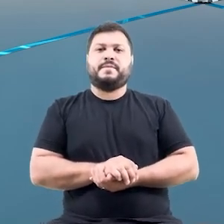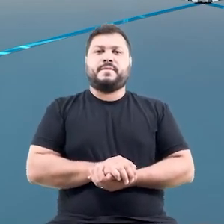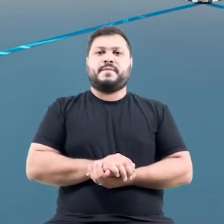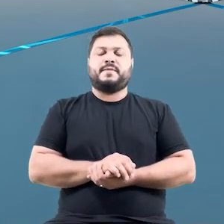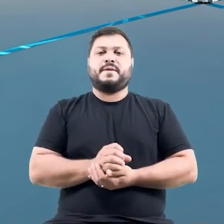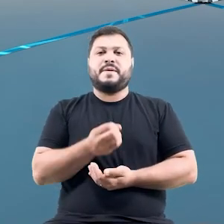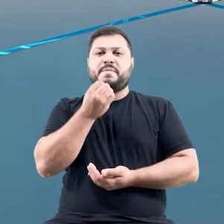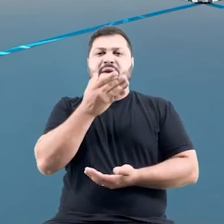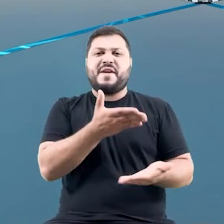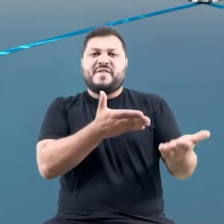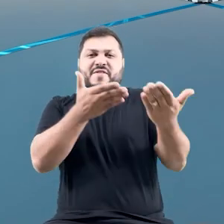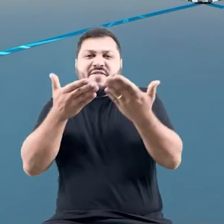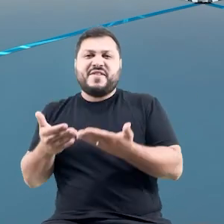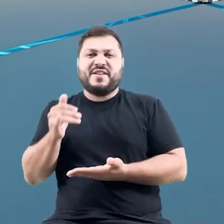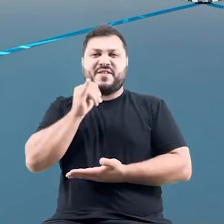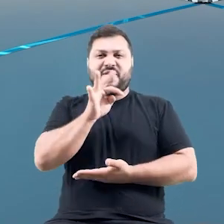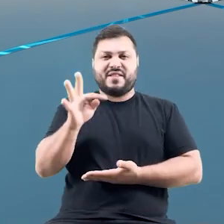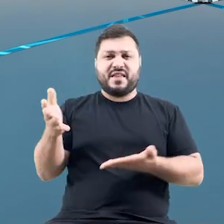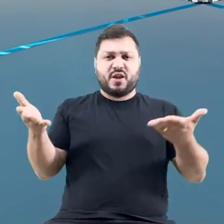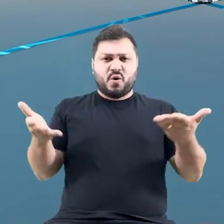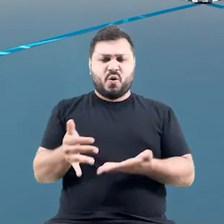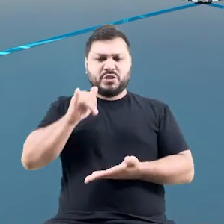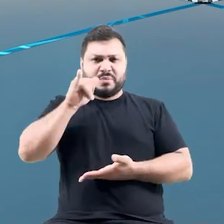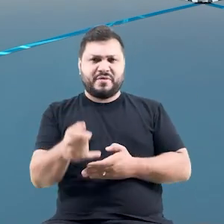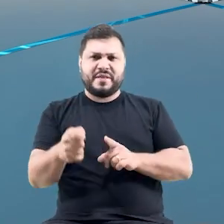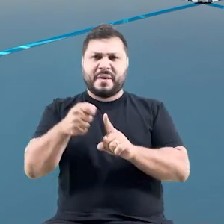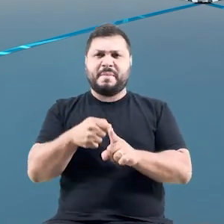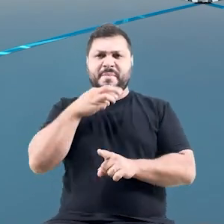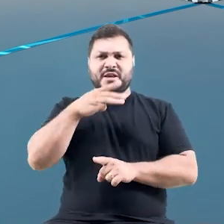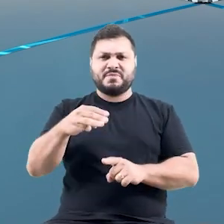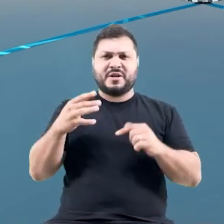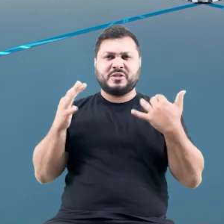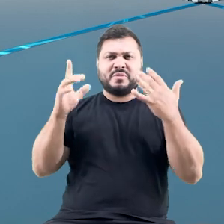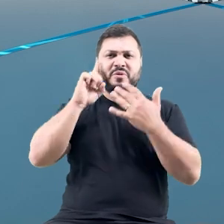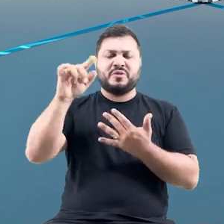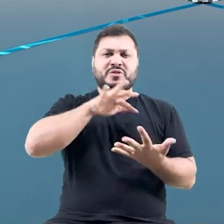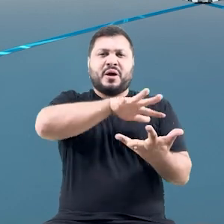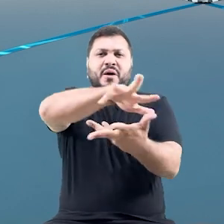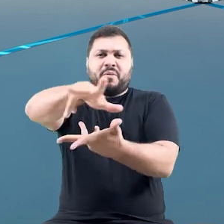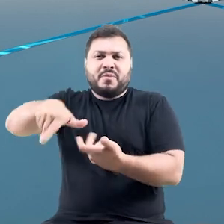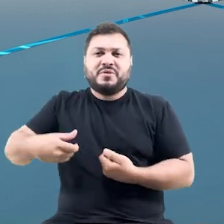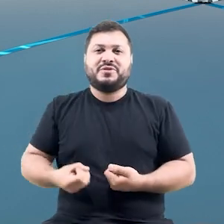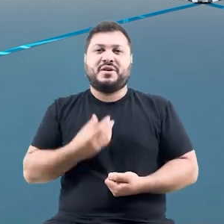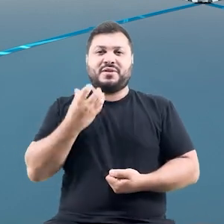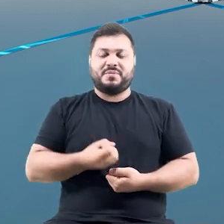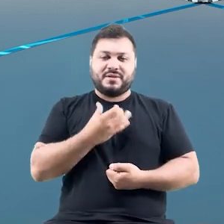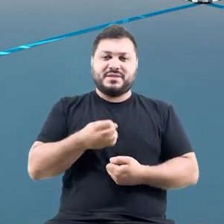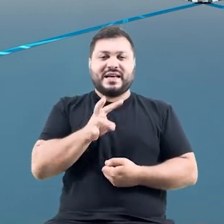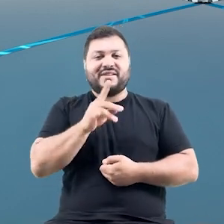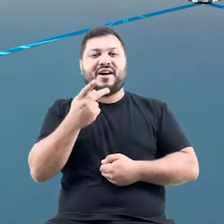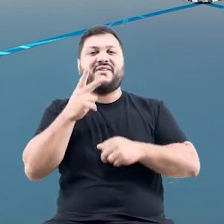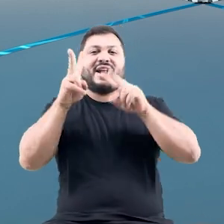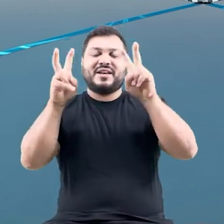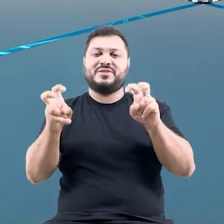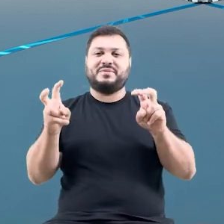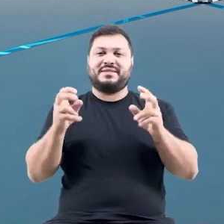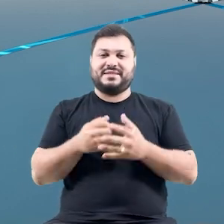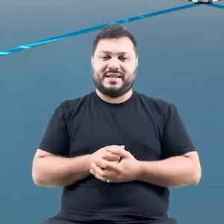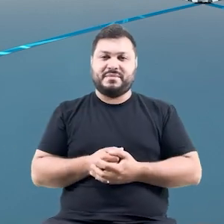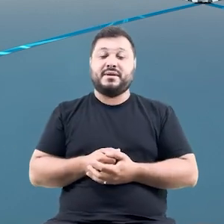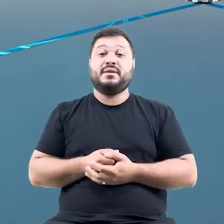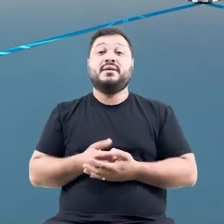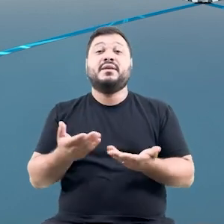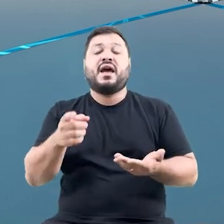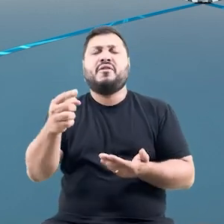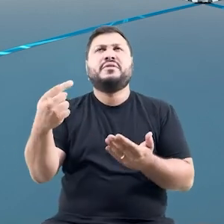Bem-vindo ao Inteiro Teor. Hoje, aproveitando que no mês de março foi comemorado o Dia Mundial da Poesia, vamos falar sobre esse